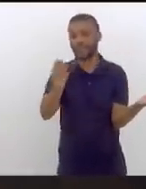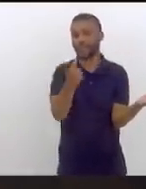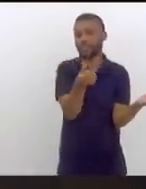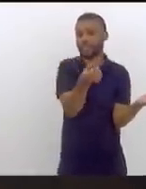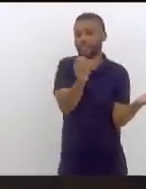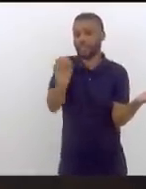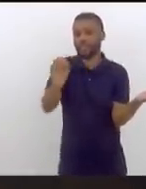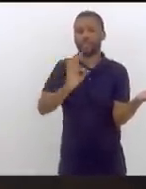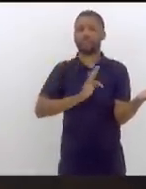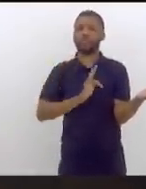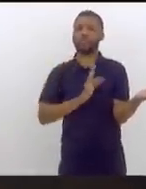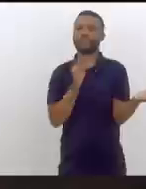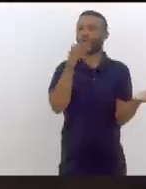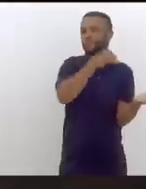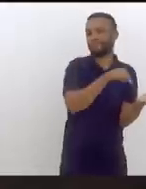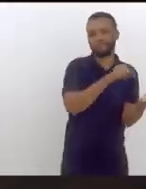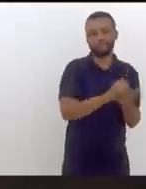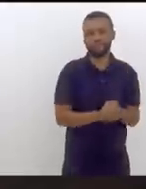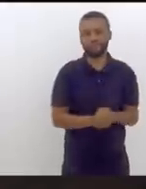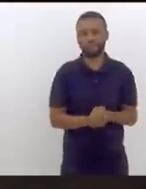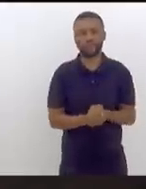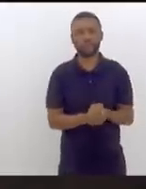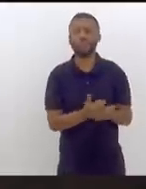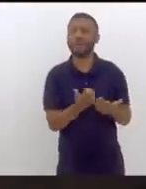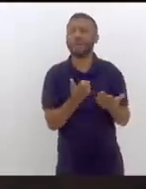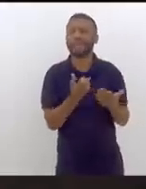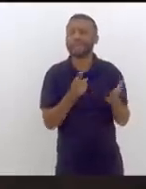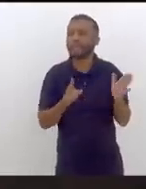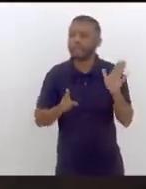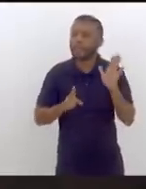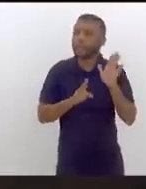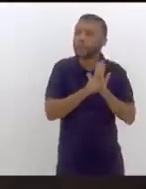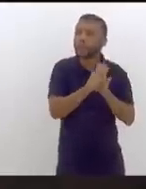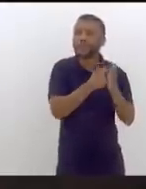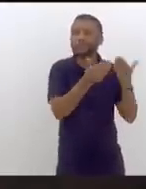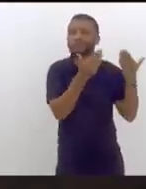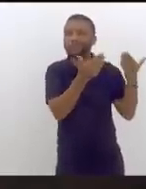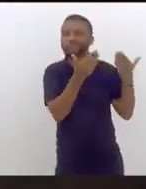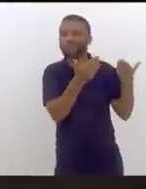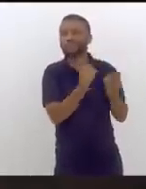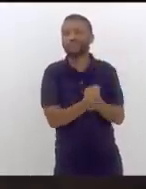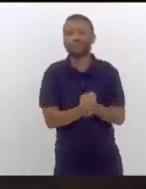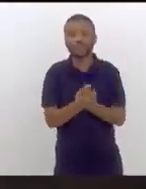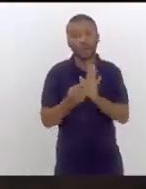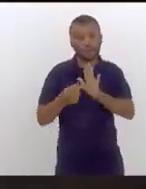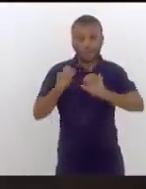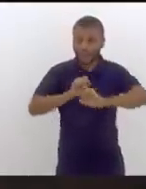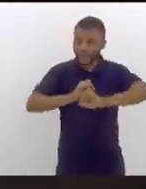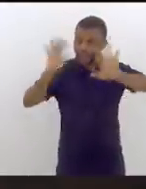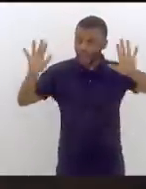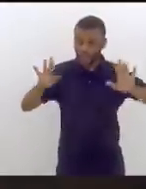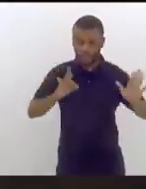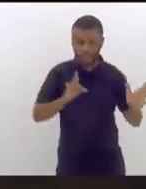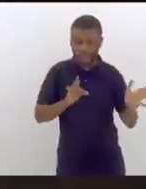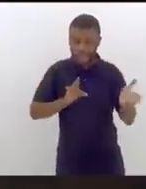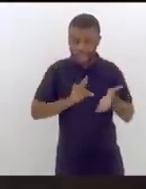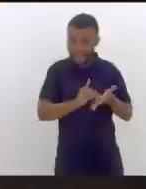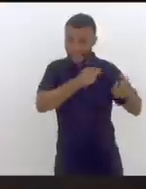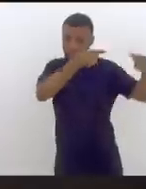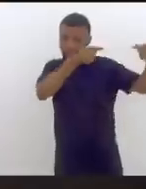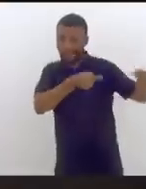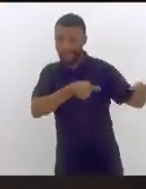de questionamento que nós fazemos há muito tempo a Corporação E que fique claro que nós não somos inimigos do